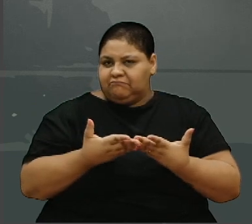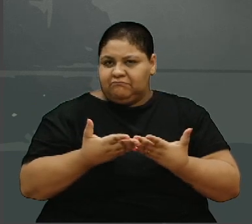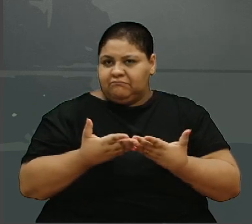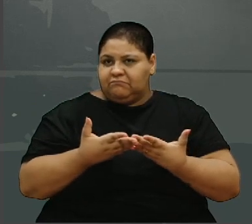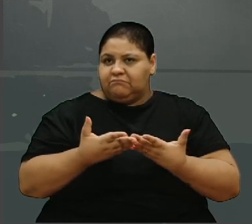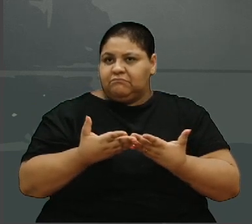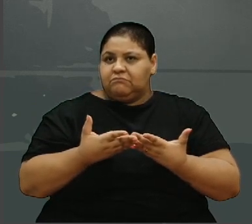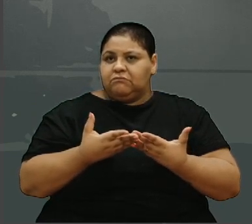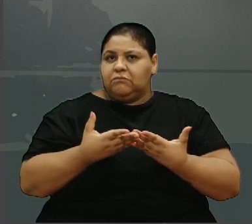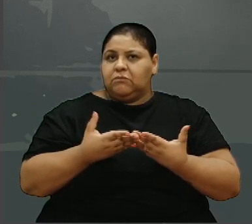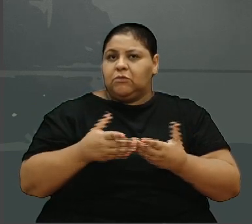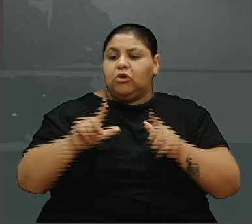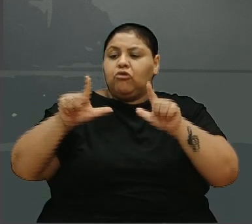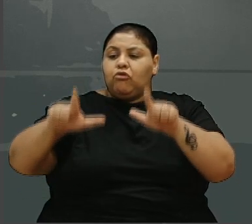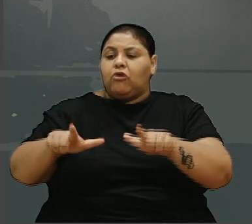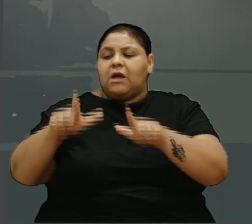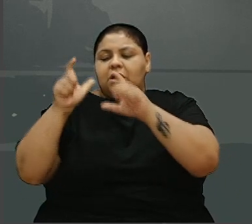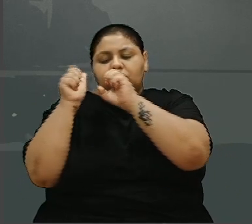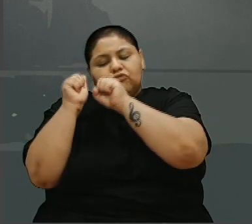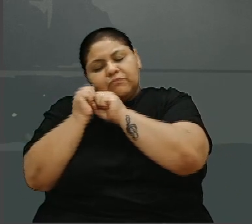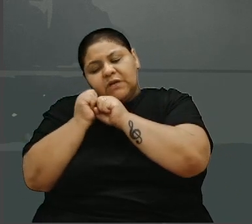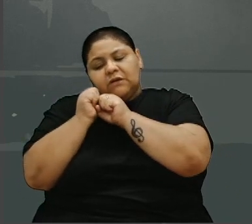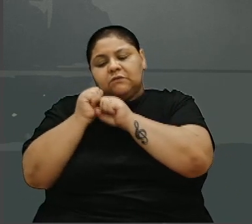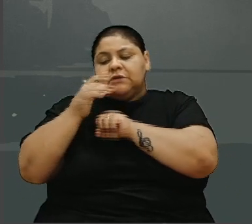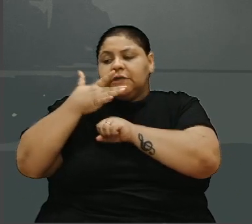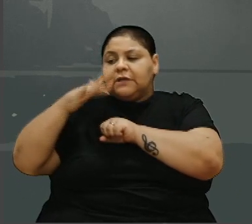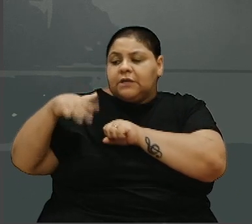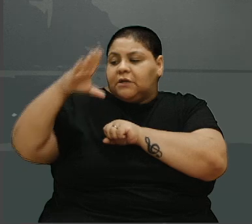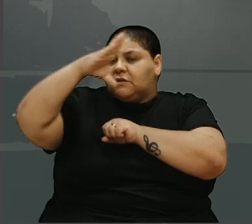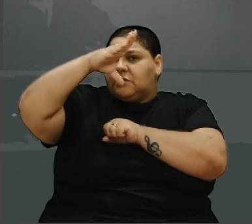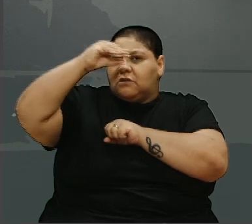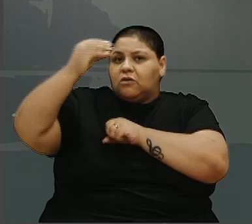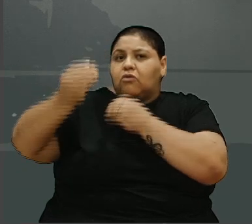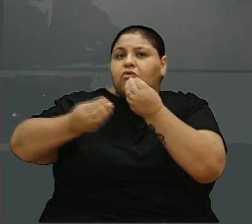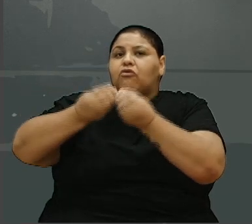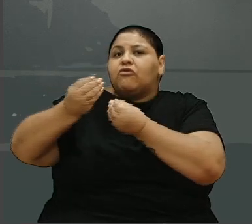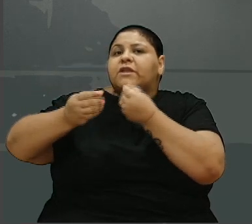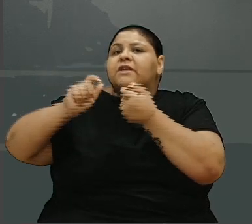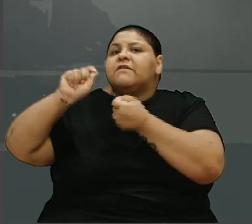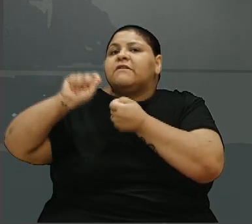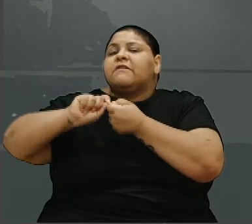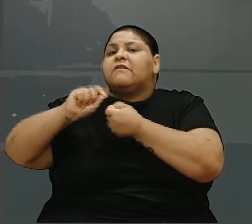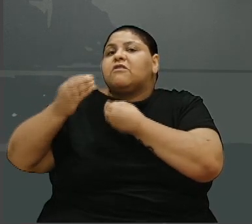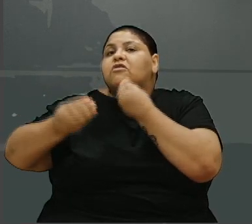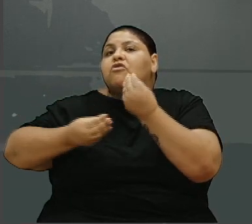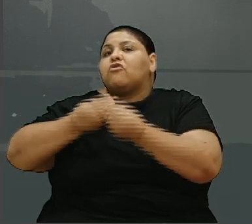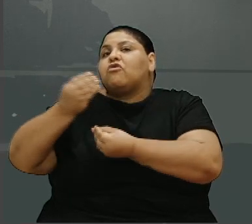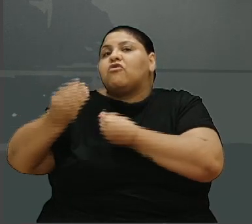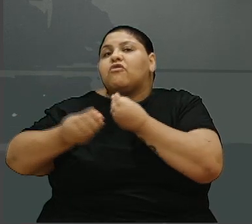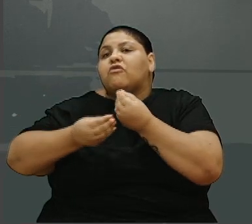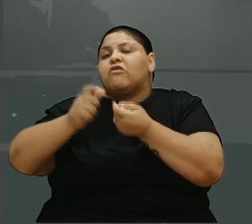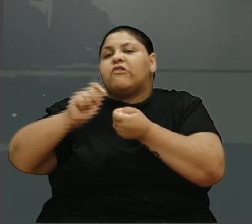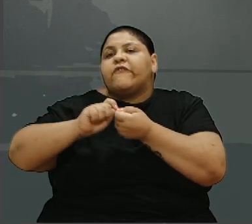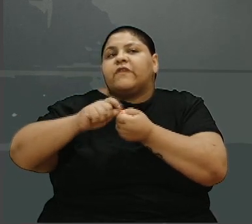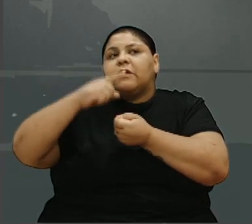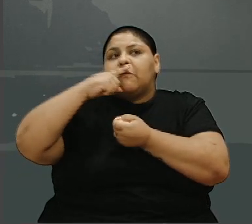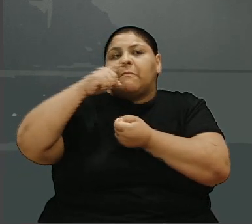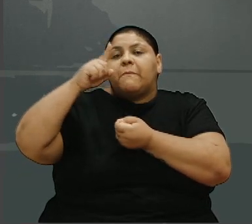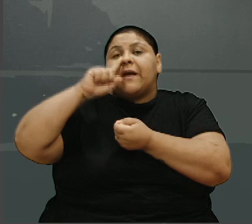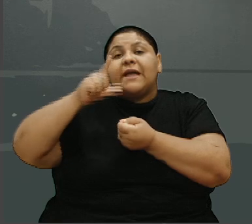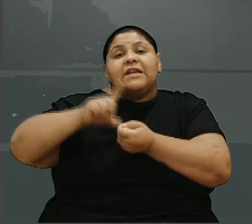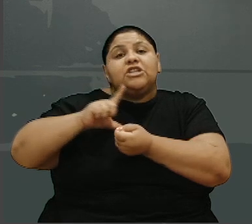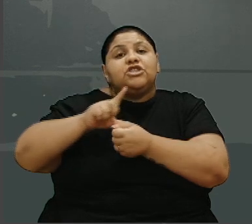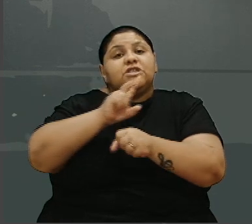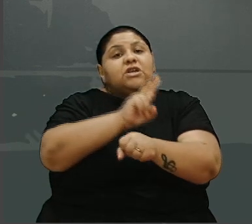é que estão dormindo essas crianças, esses adolescentes? O que eles andam fazendo? O que andam fazendo os pais que deviam estar cuidando